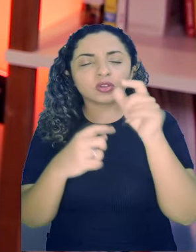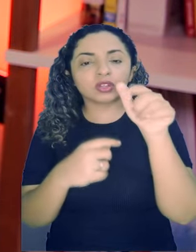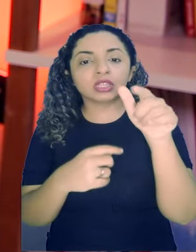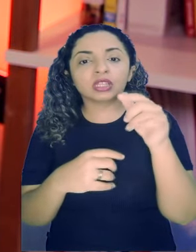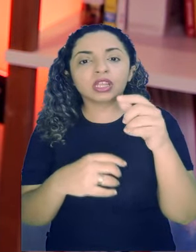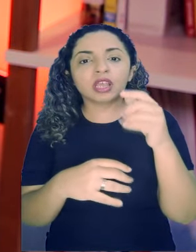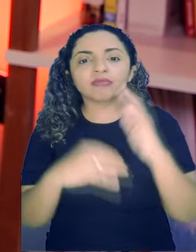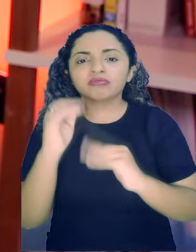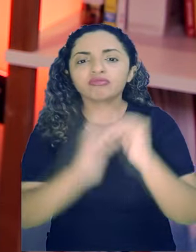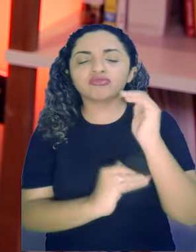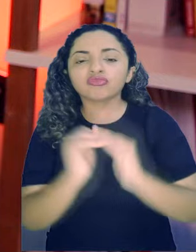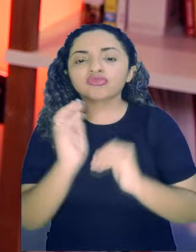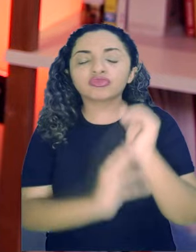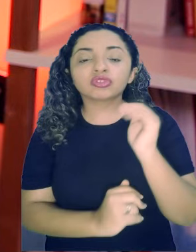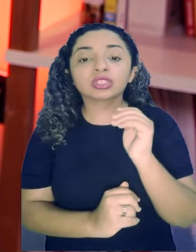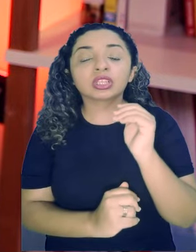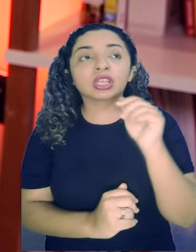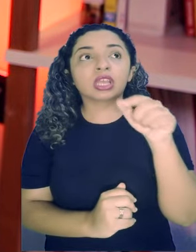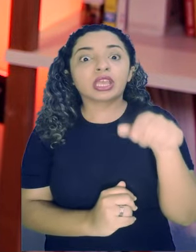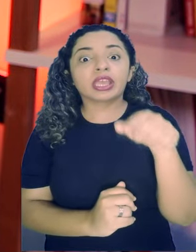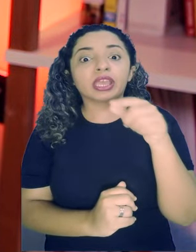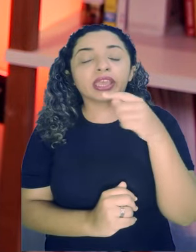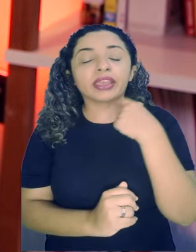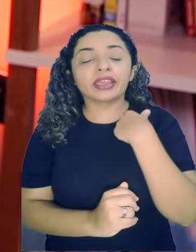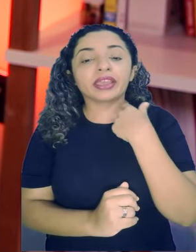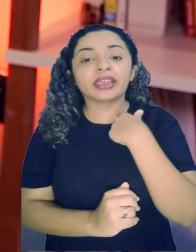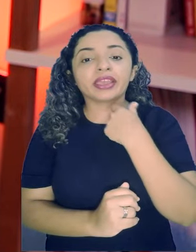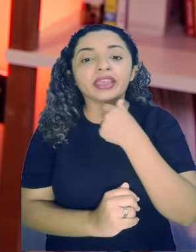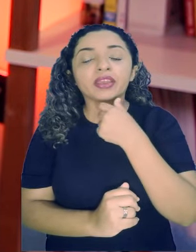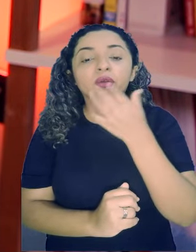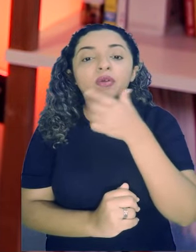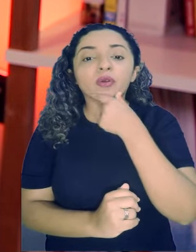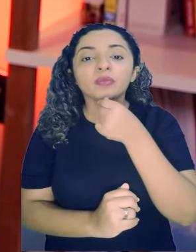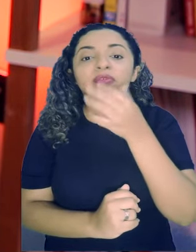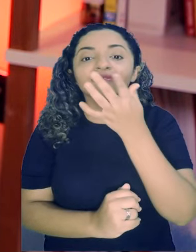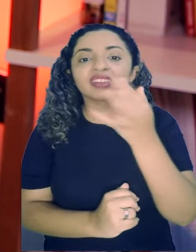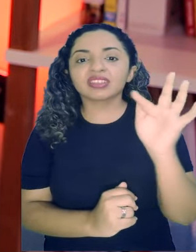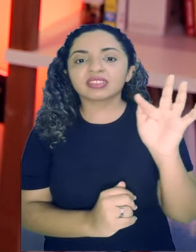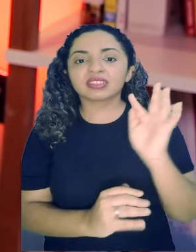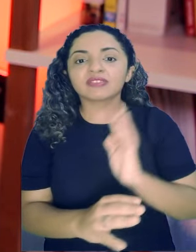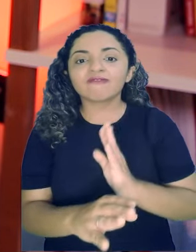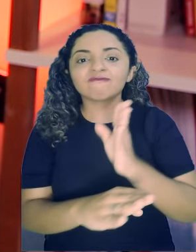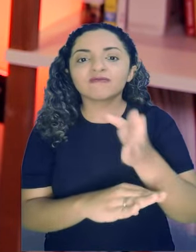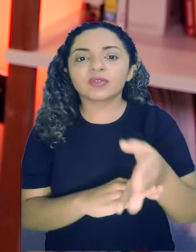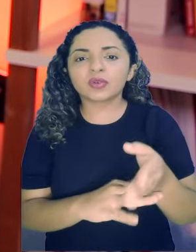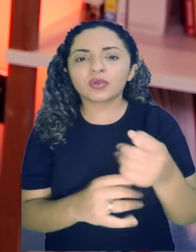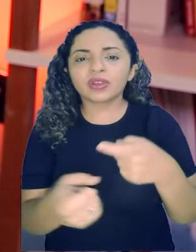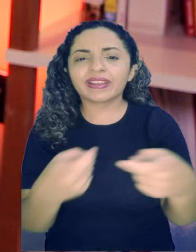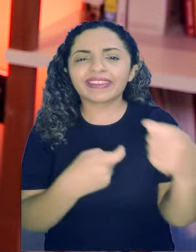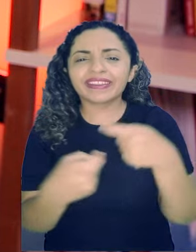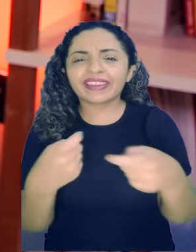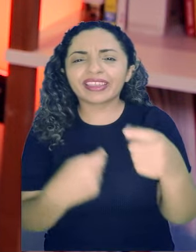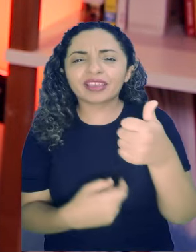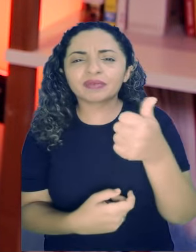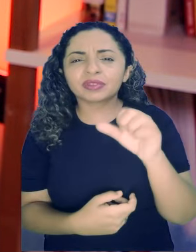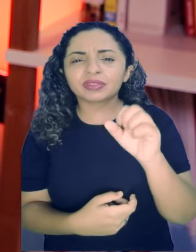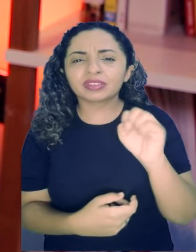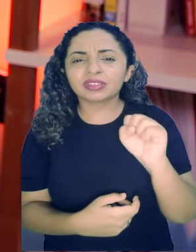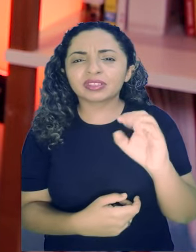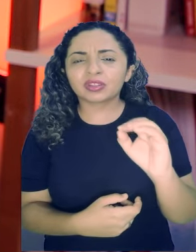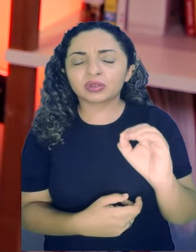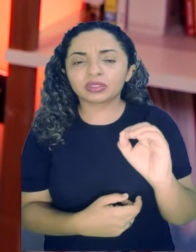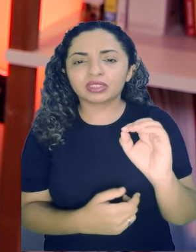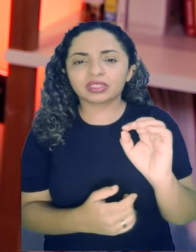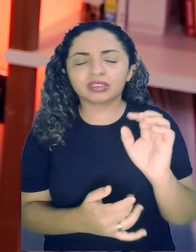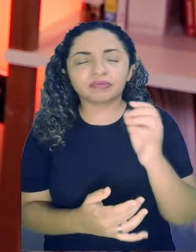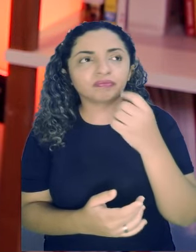entrou dentro de um grupo do Médicos Sem Fronteiras na guerra do Afeganistão nos anos 80. Essa guerra foi uma guerra